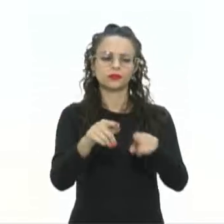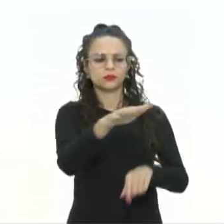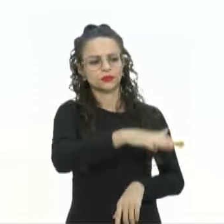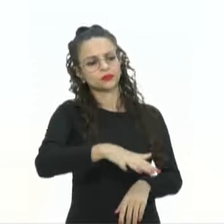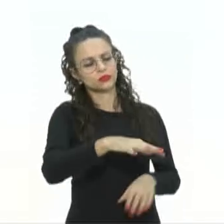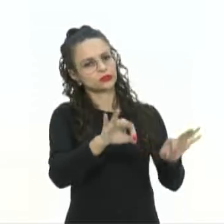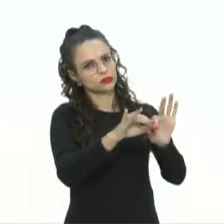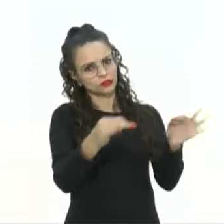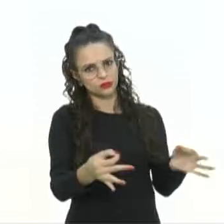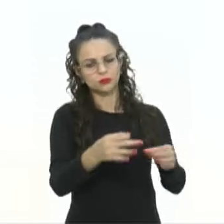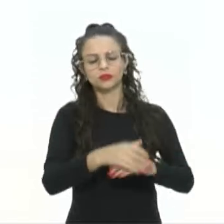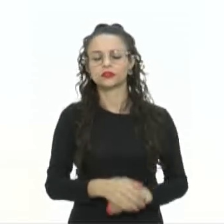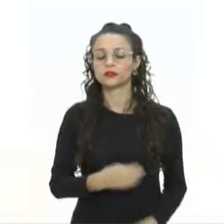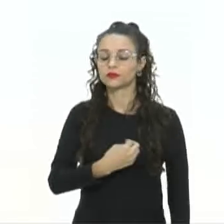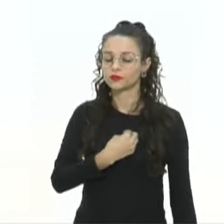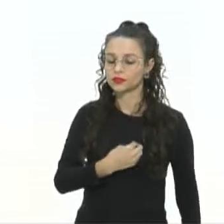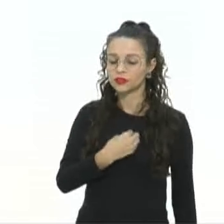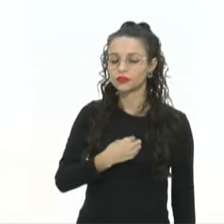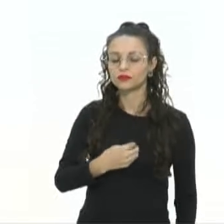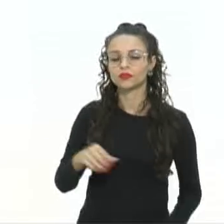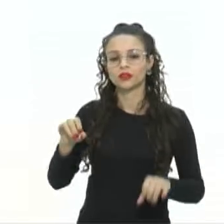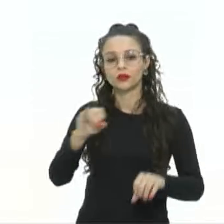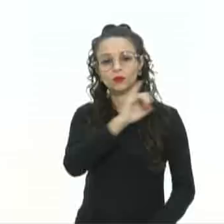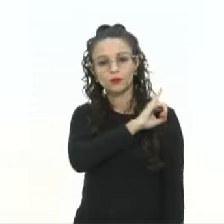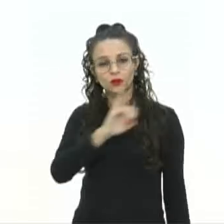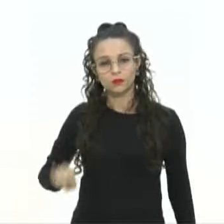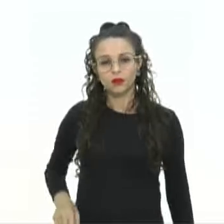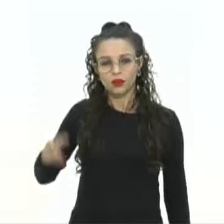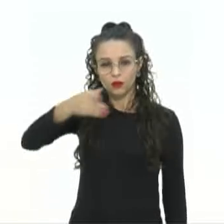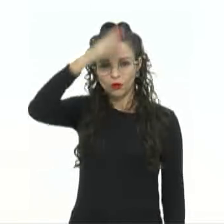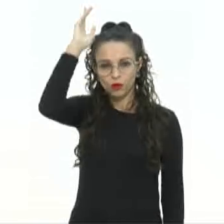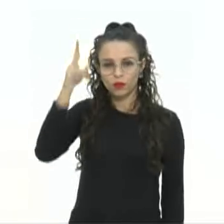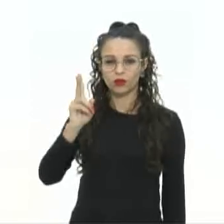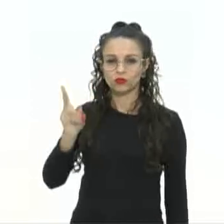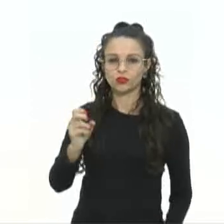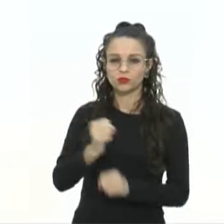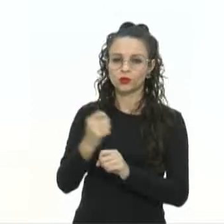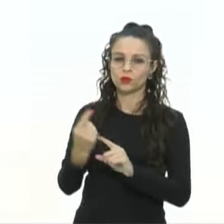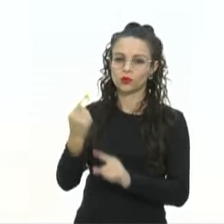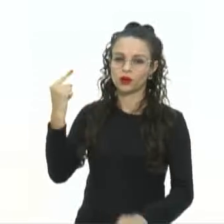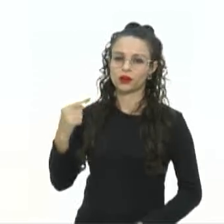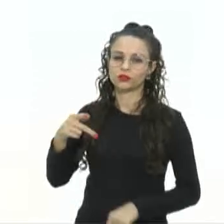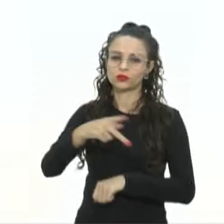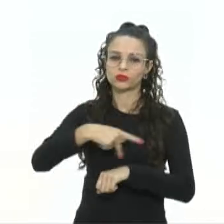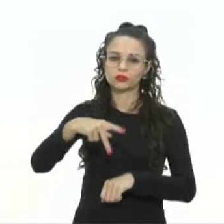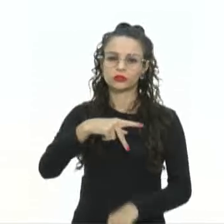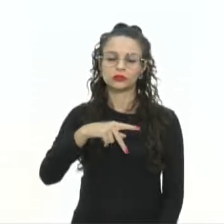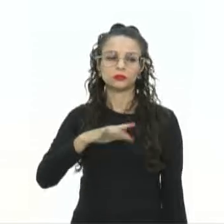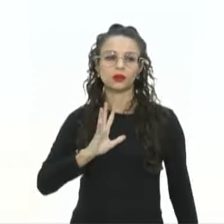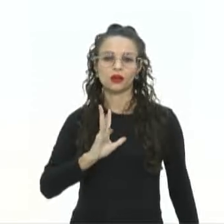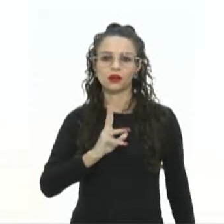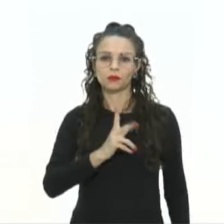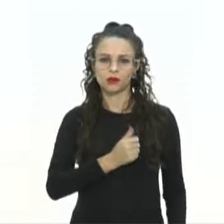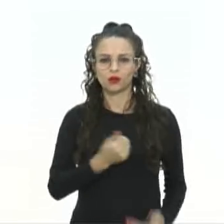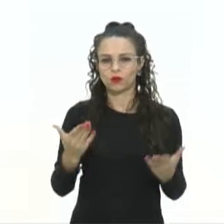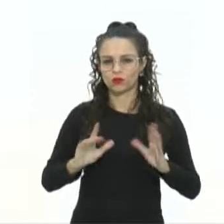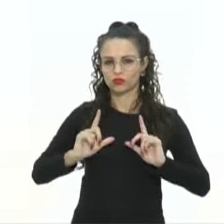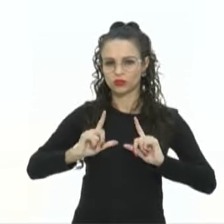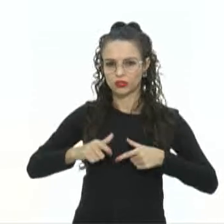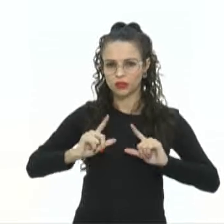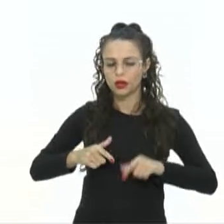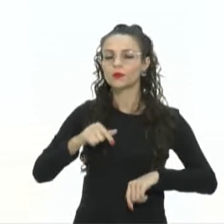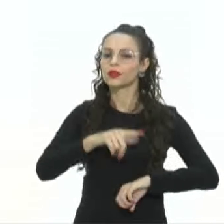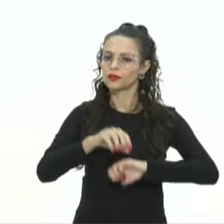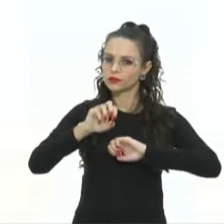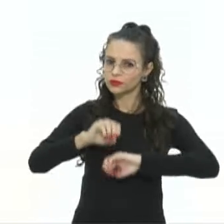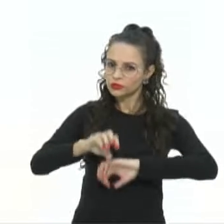mais simples. Viveu no Império Romano há 2000 anos na província da Palestina, atual Estado de Israel. Seus ensinamentos